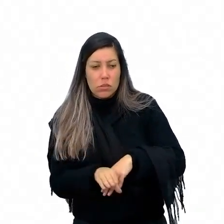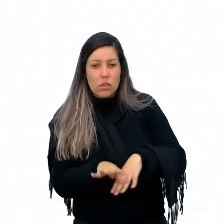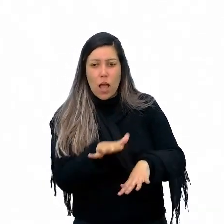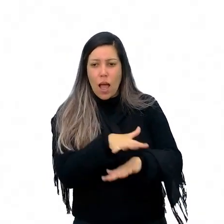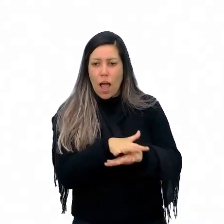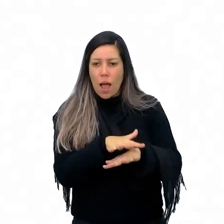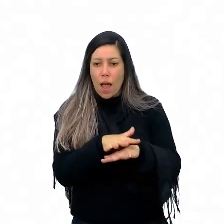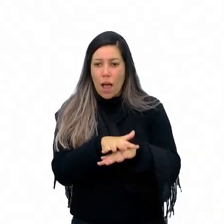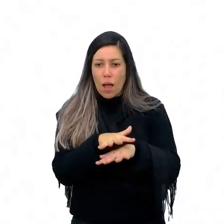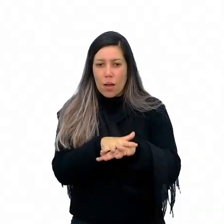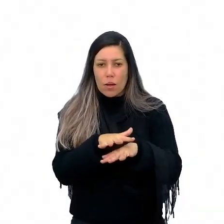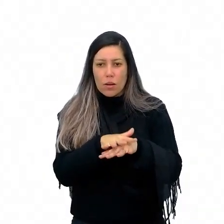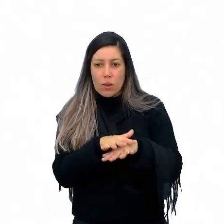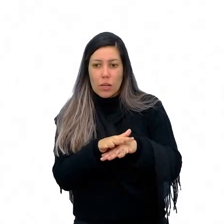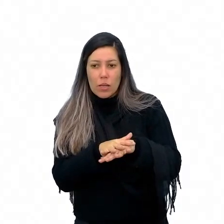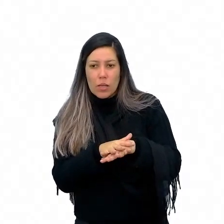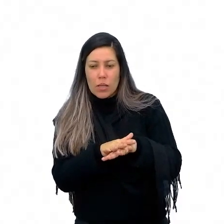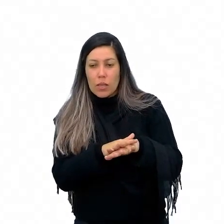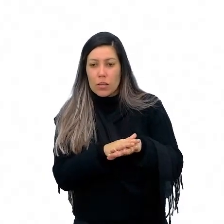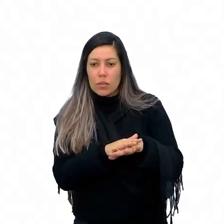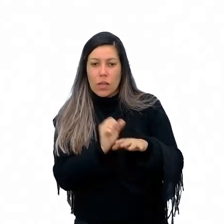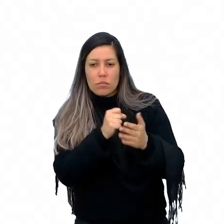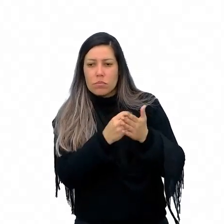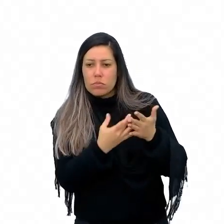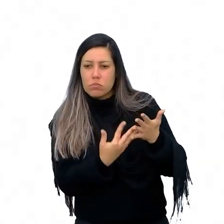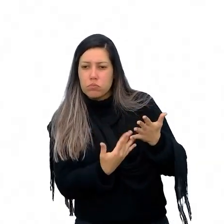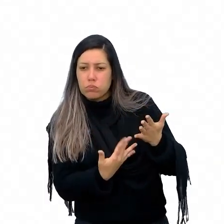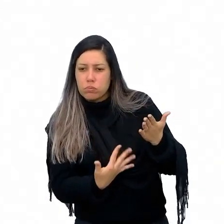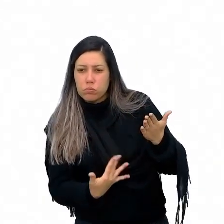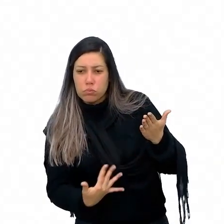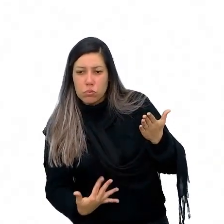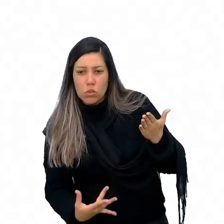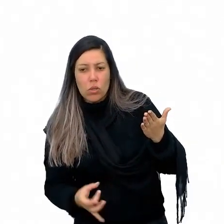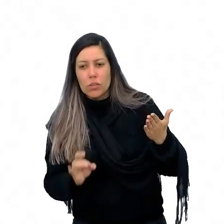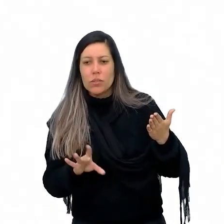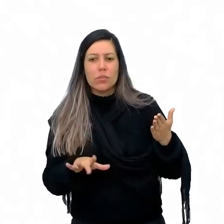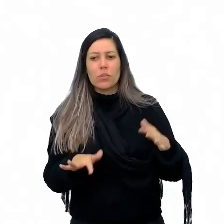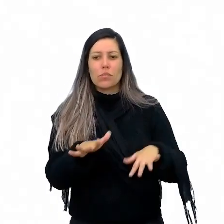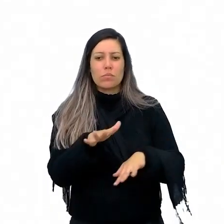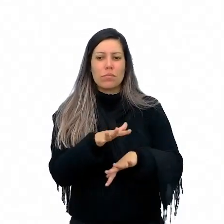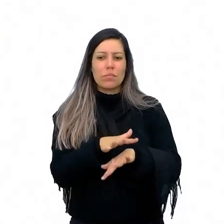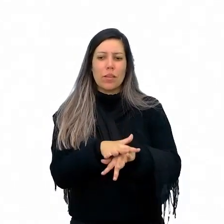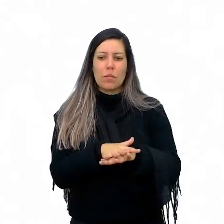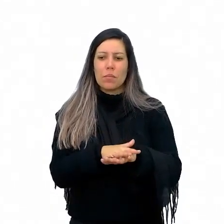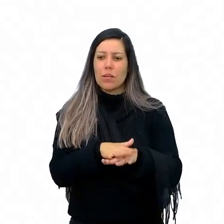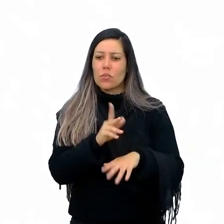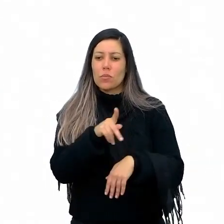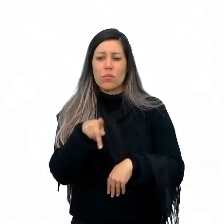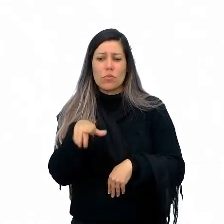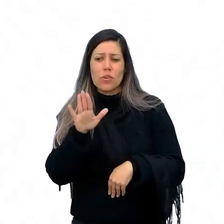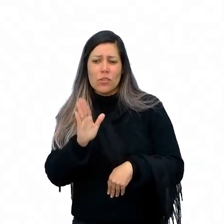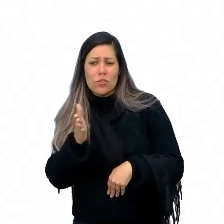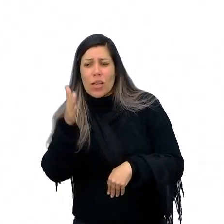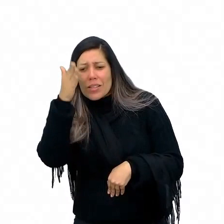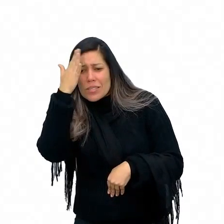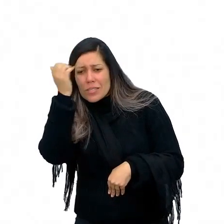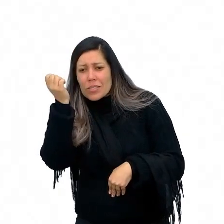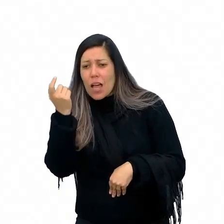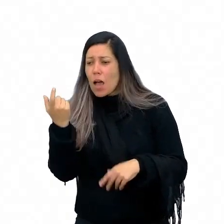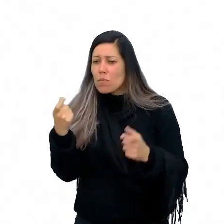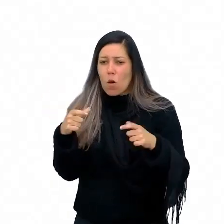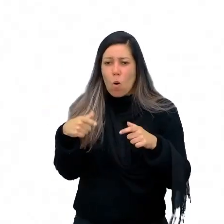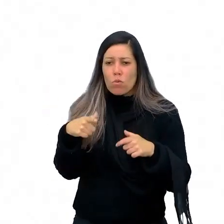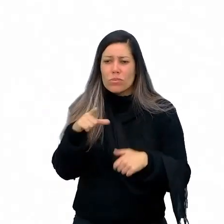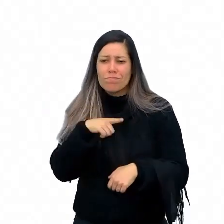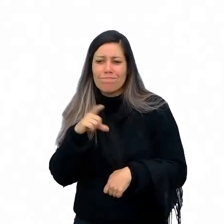não para a habilidade como um todo, mas só para o conteúdo matemático, muitas vezes o professor já sabe aonde é que eles